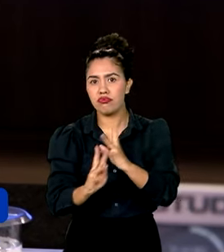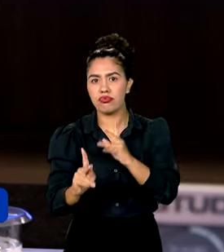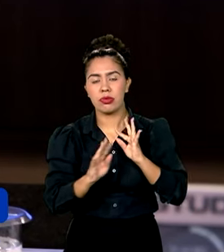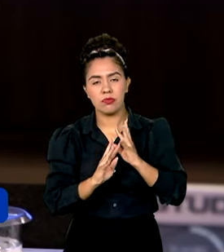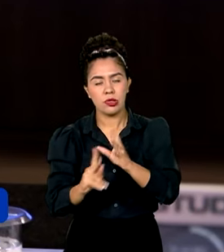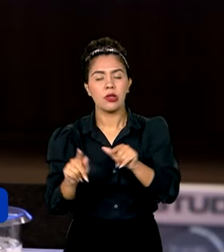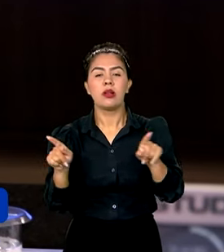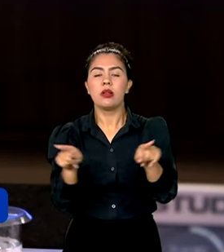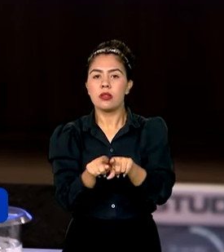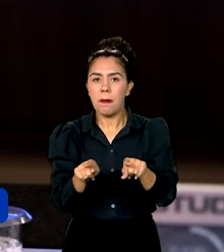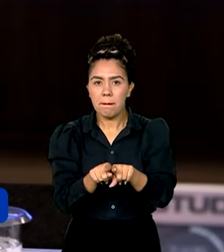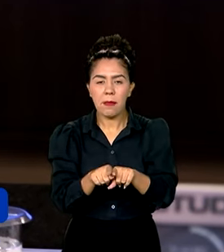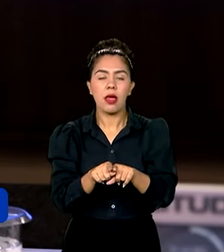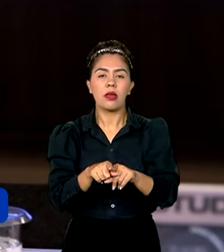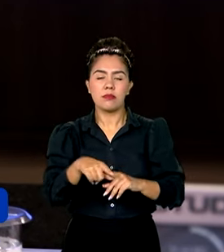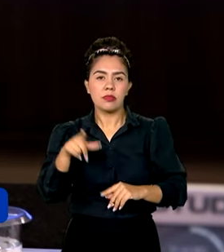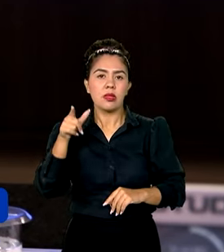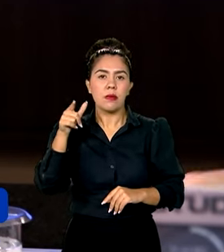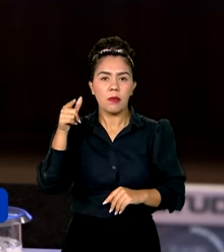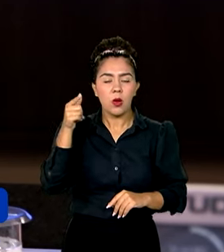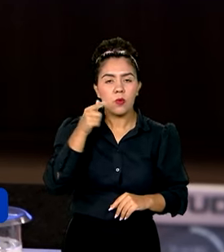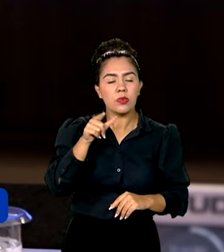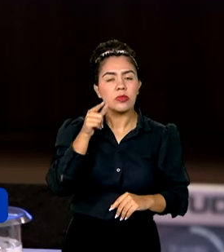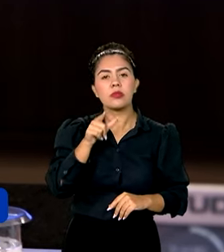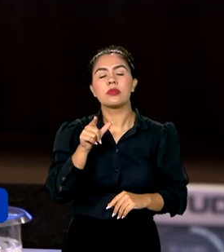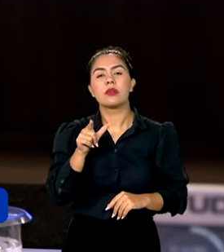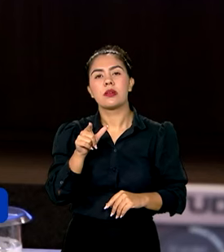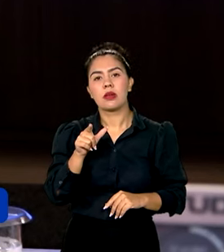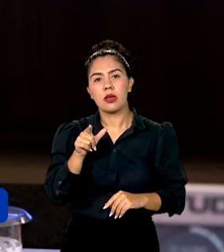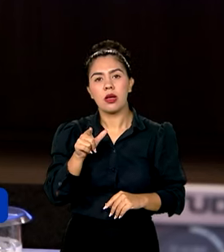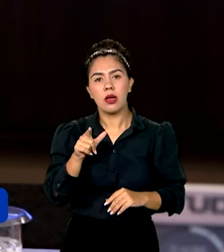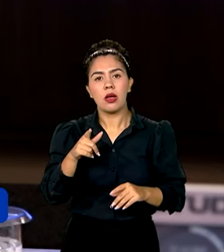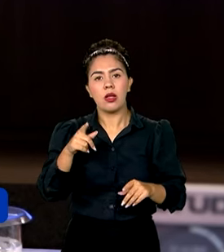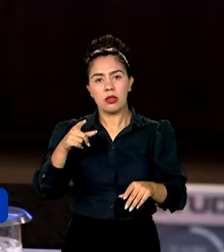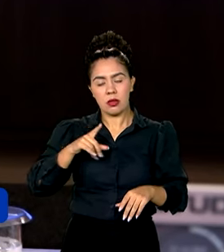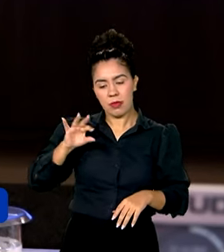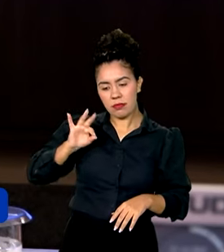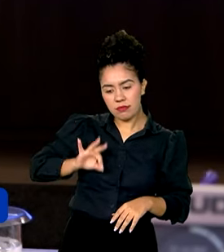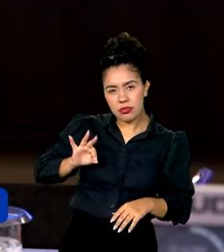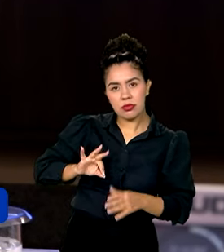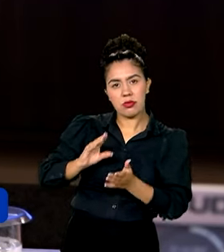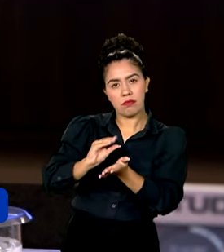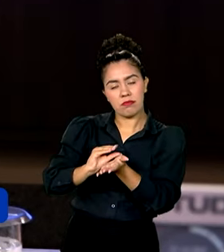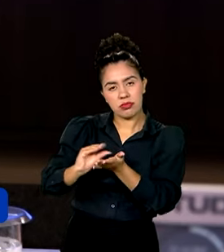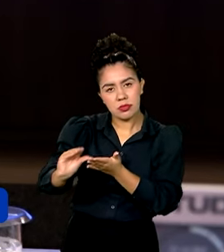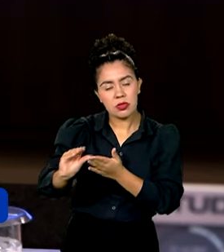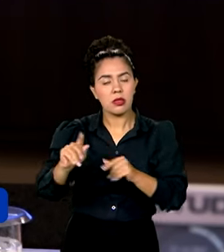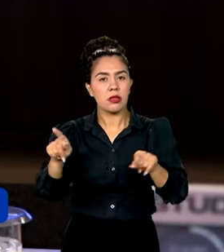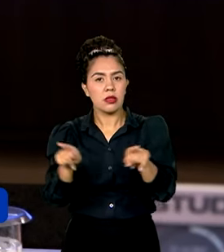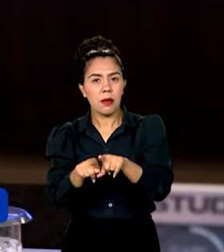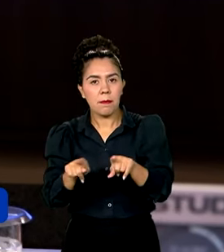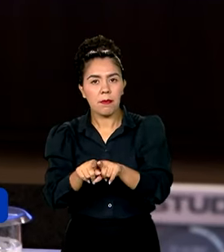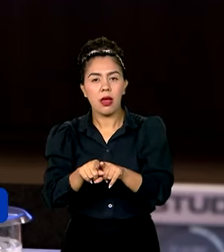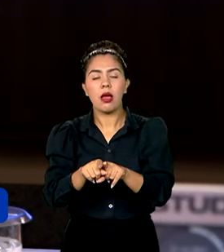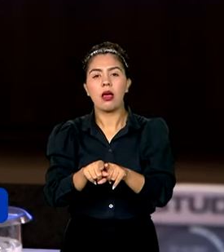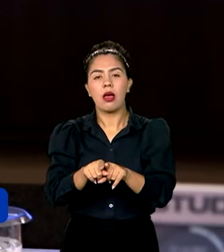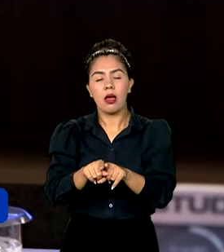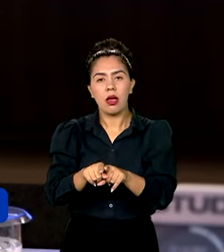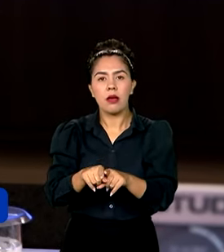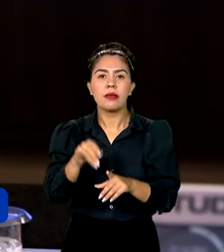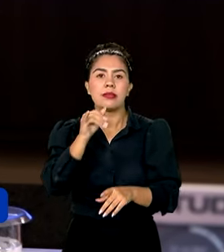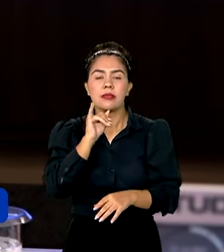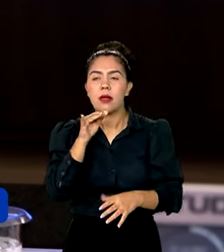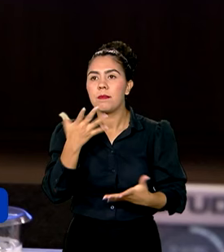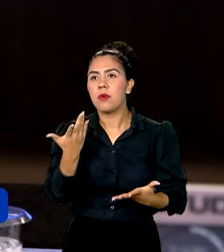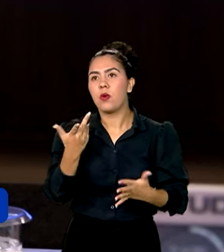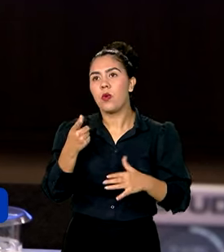eh de maneira que nós possamos também estar remunerando financiando não um exame